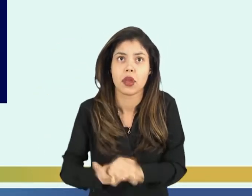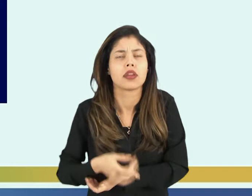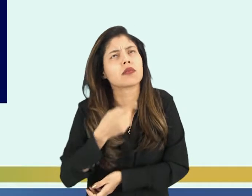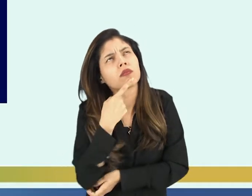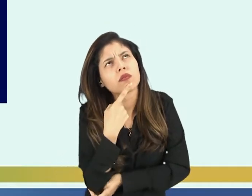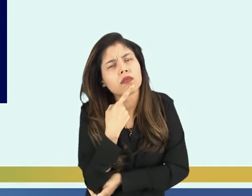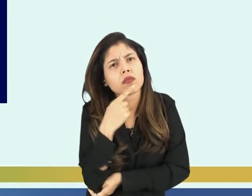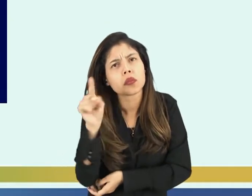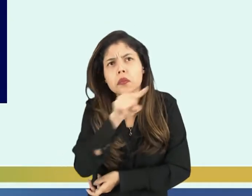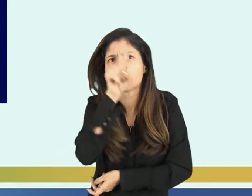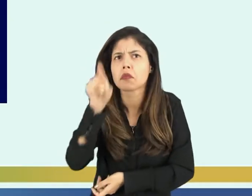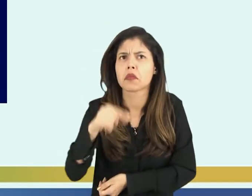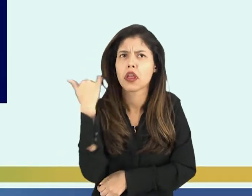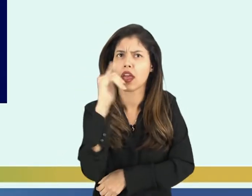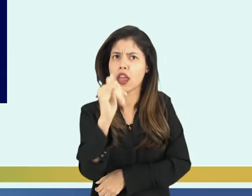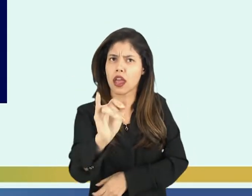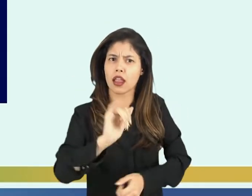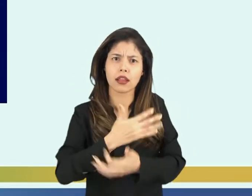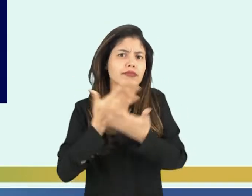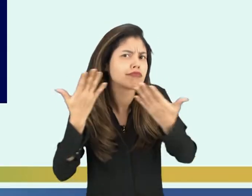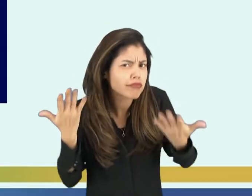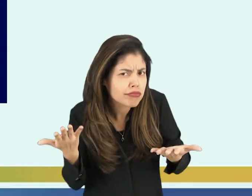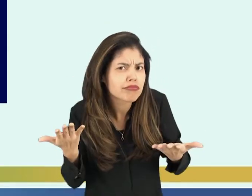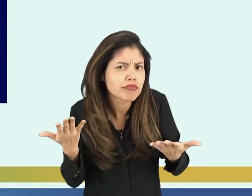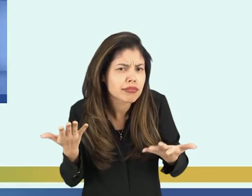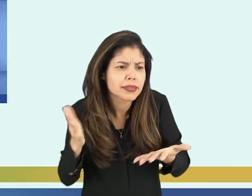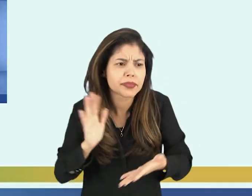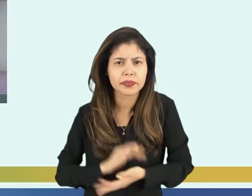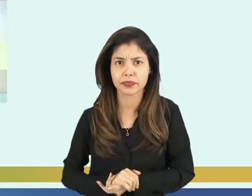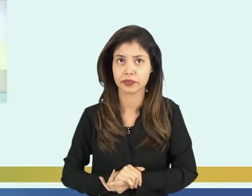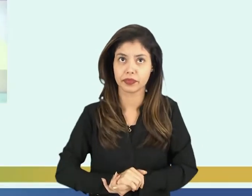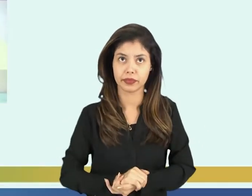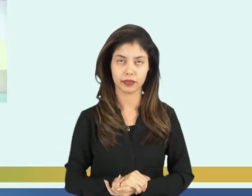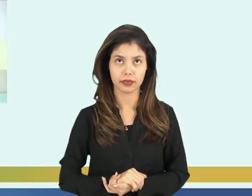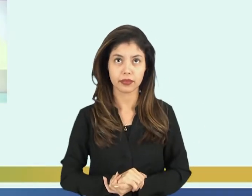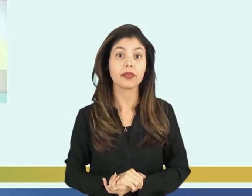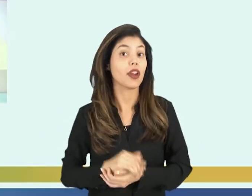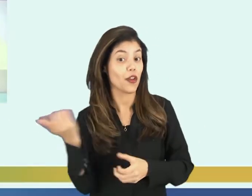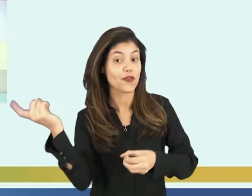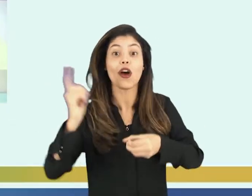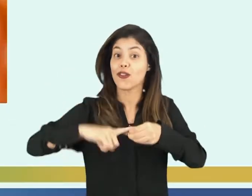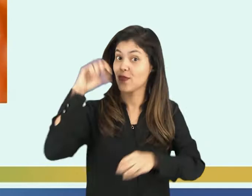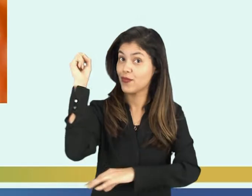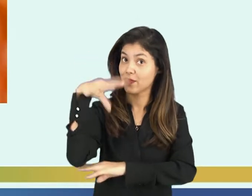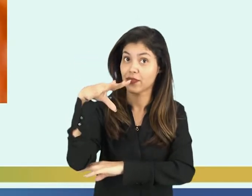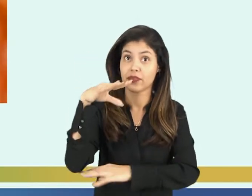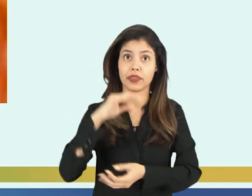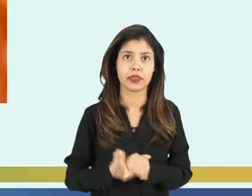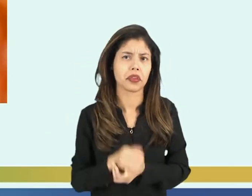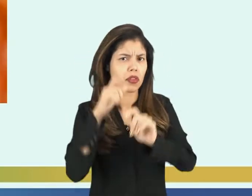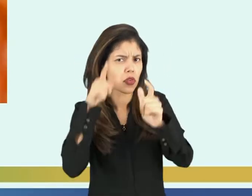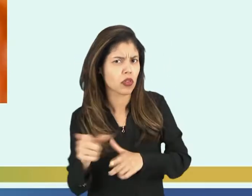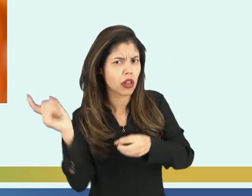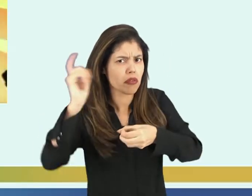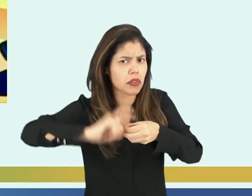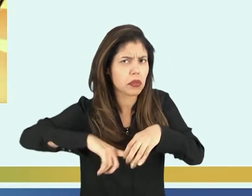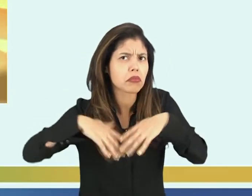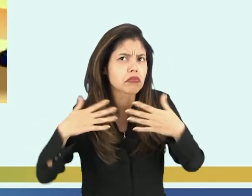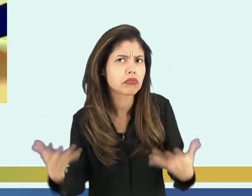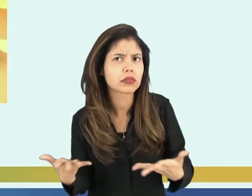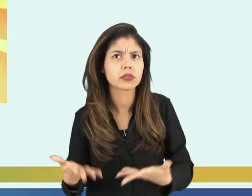Ué, mas de onde vem a energia elétrica? Ah, a luz voltou. E de onde ela